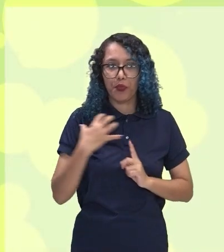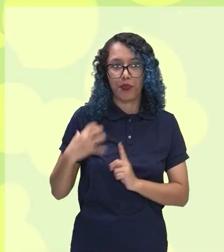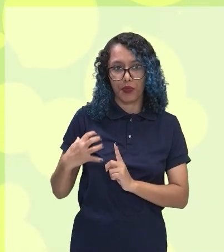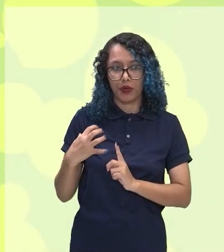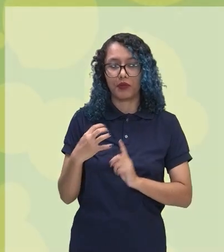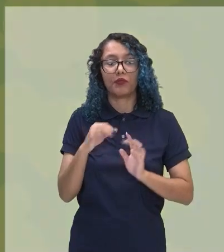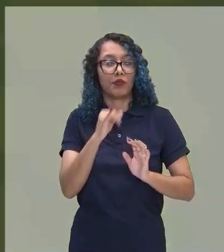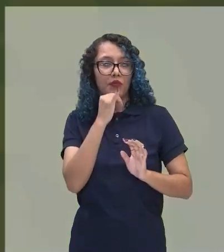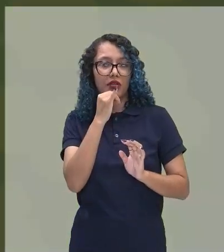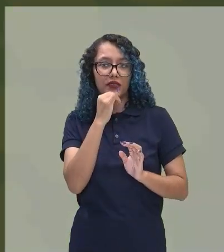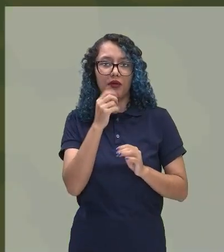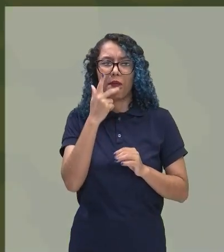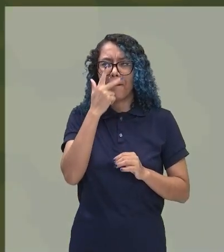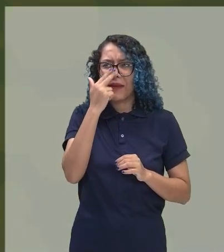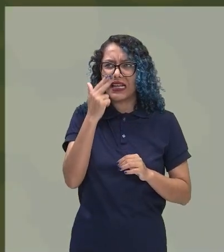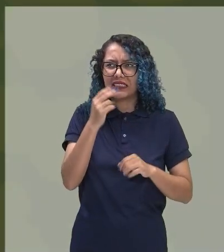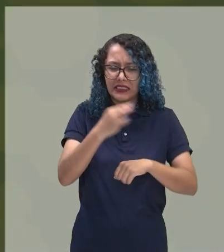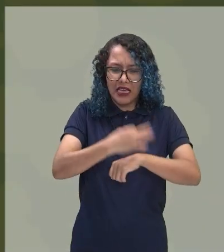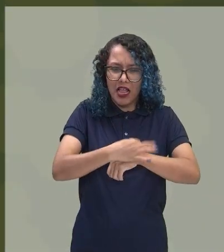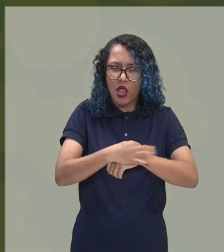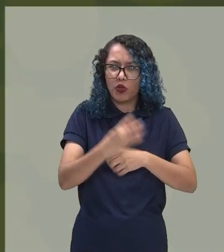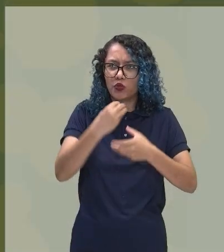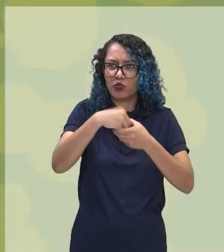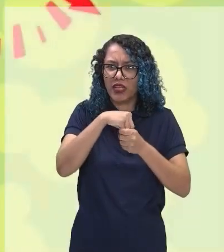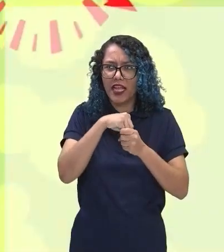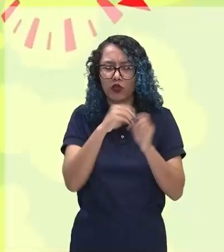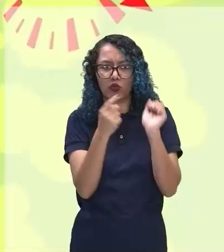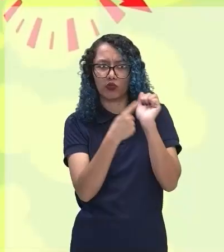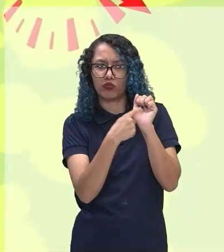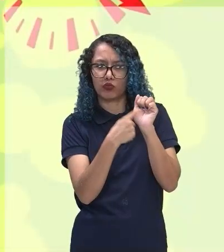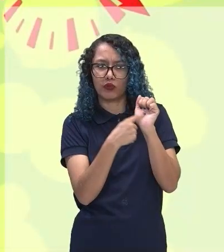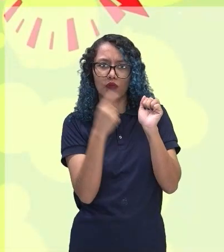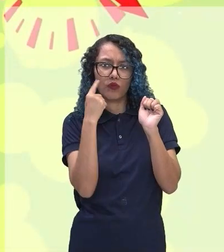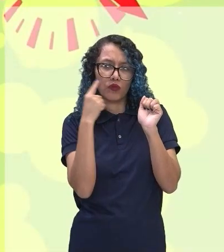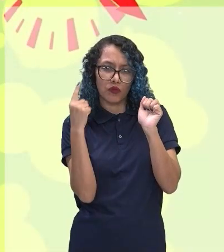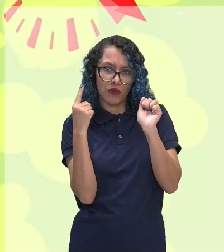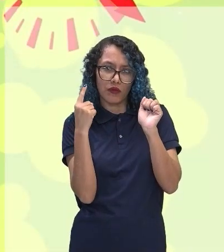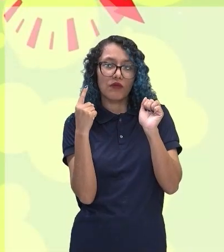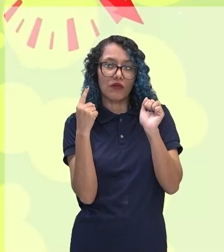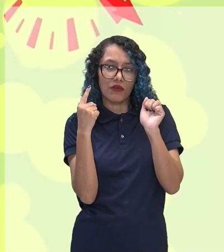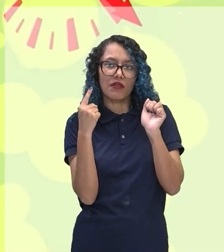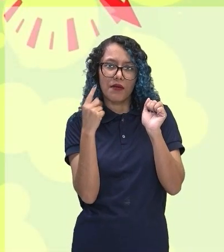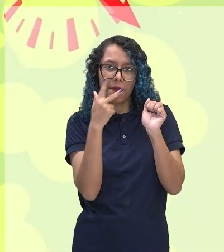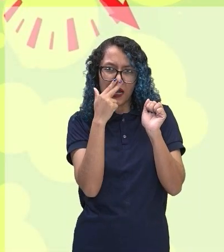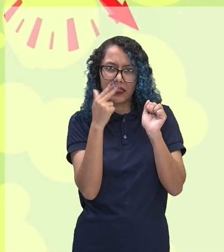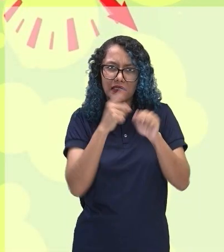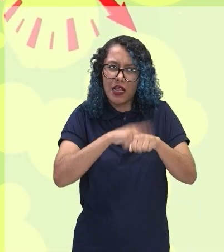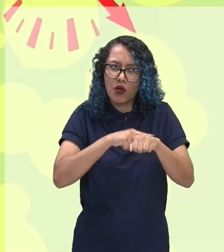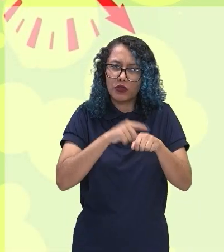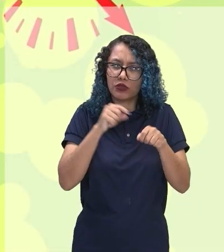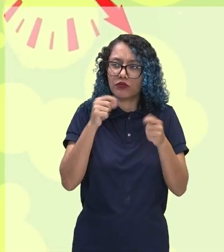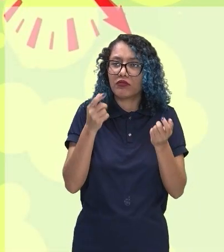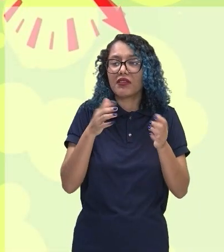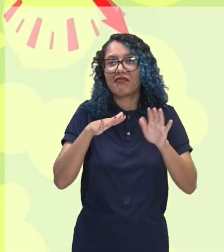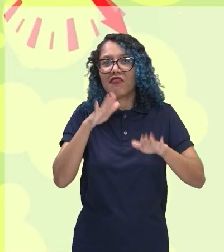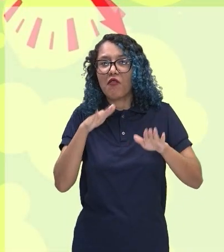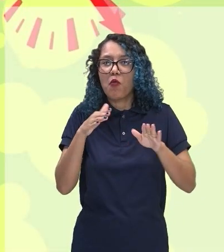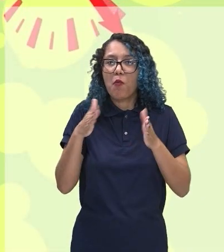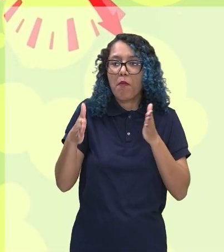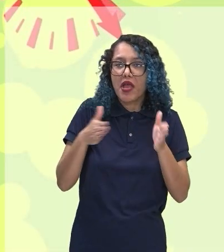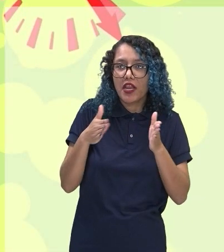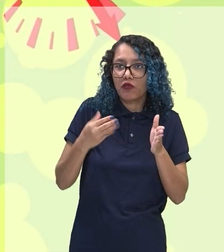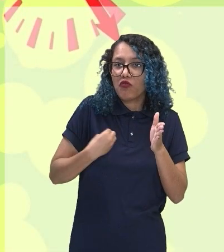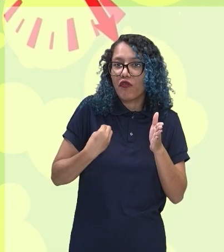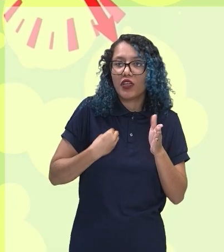se tivéssemos uma espécie de relógio dormente na hipófise, uma glândula situada na base do cérebro. Em determinado momento da